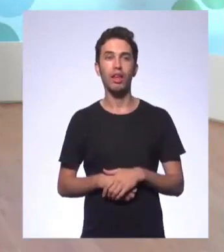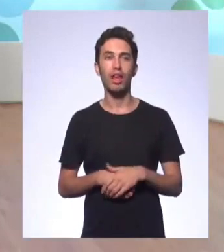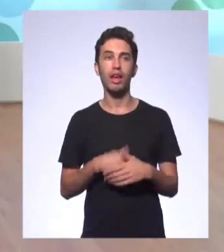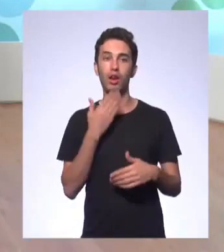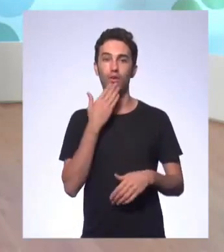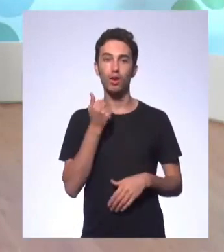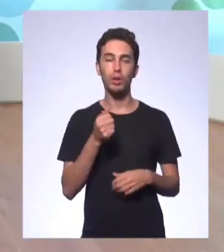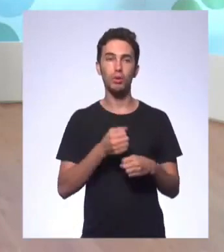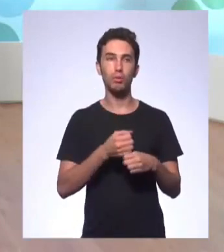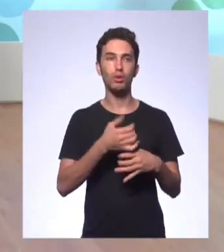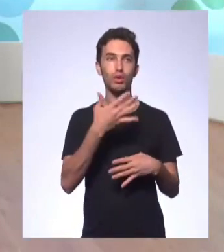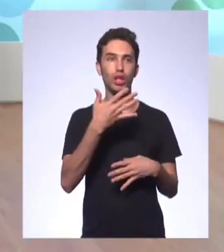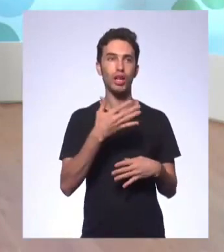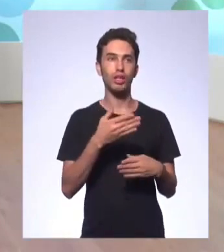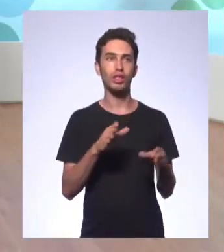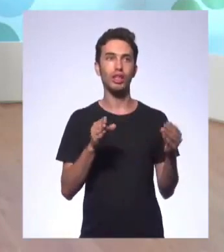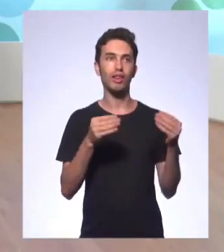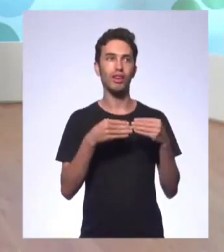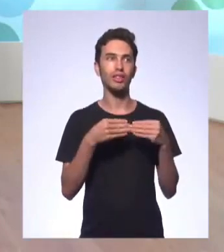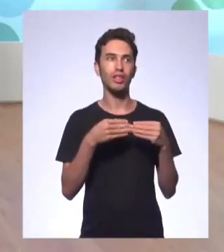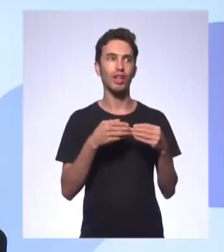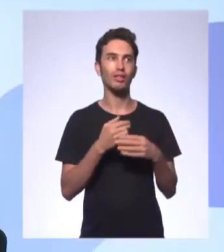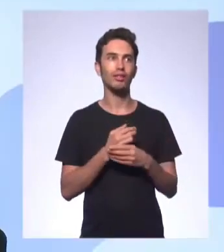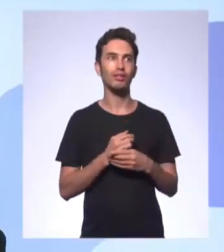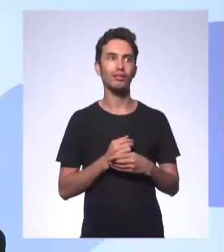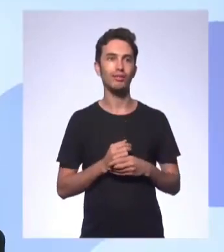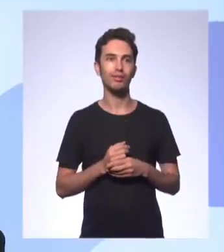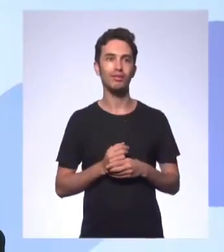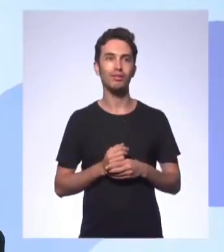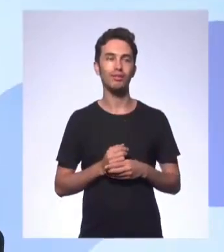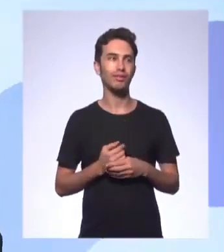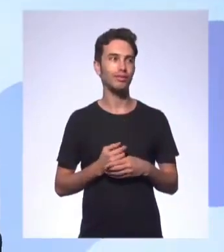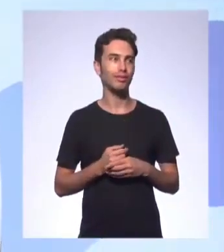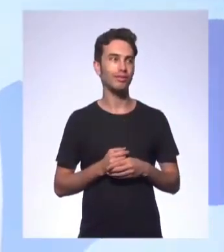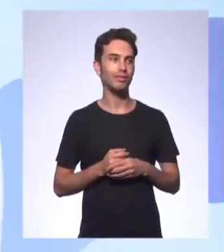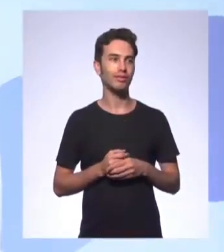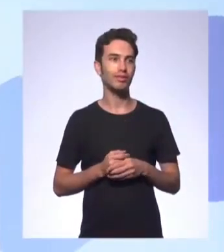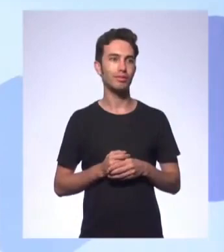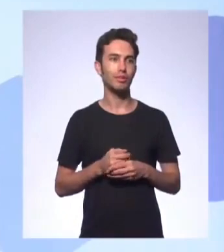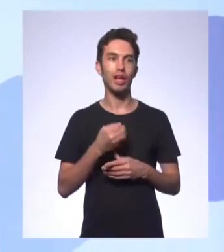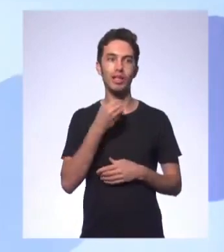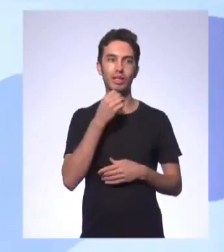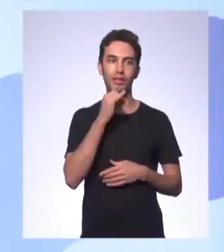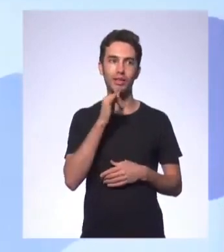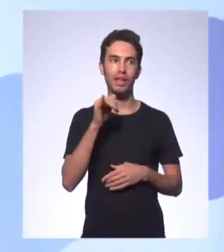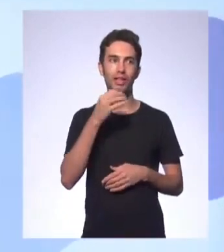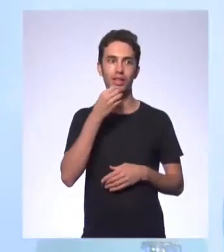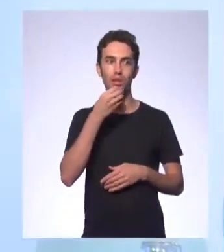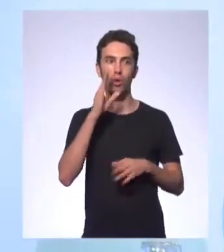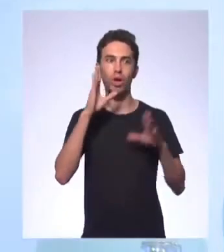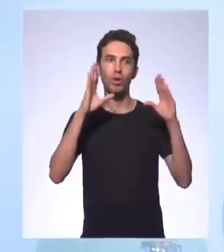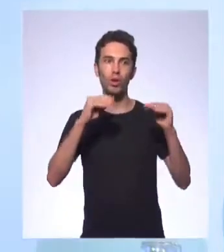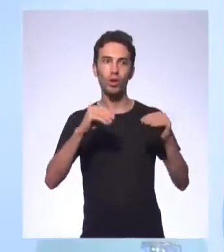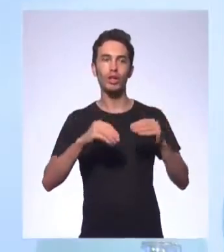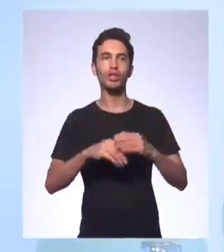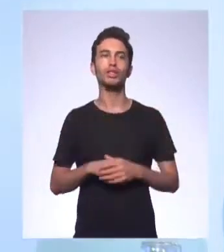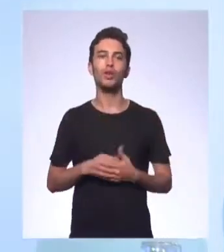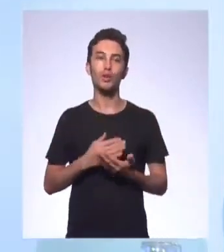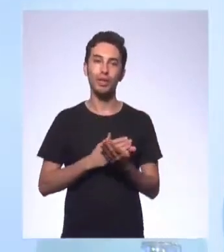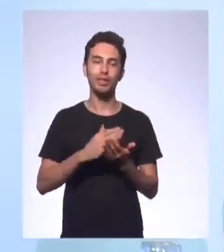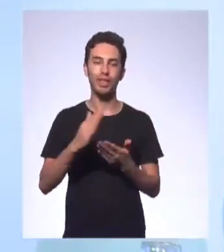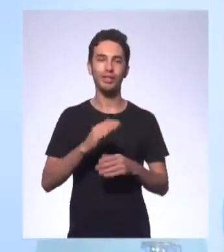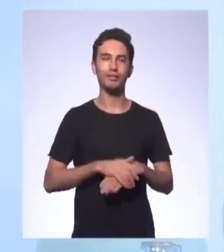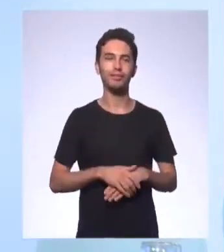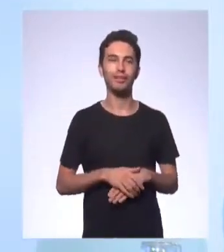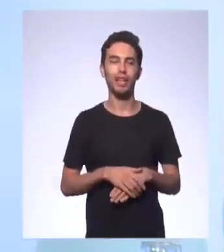para abrirem o chat, que está fechado, por favor. Então abre o chat. Para eles mandarem aqui uma boa noite. Aquela coisa. Gente, o nosso